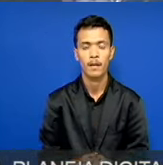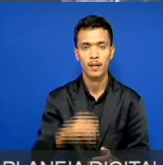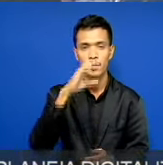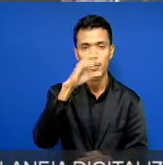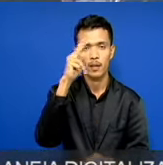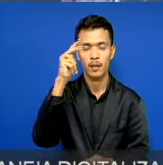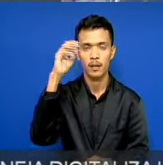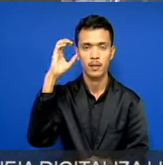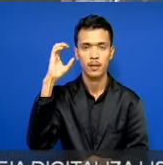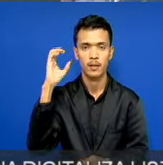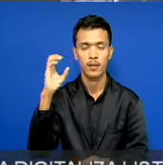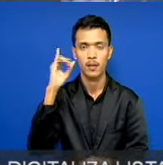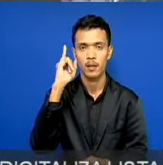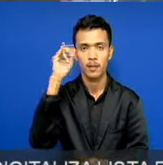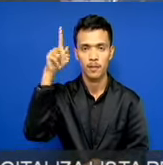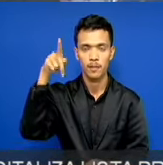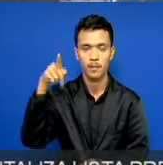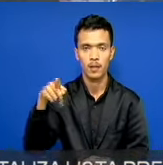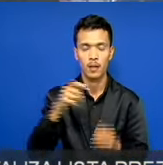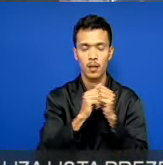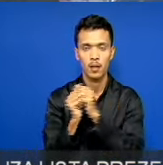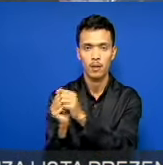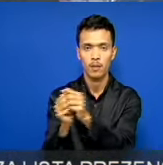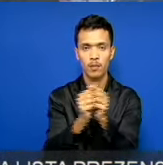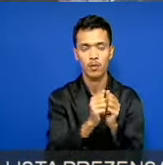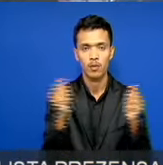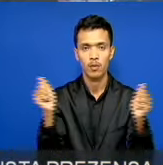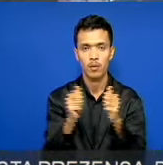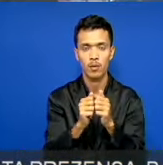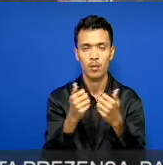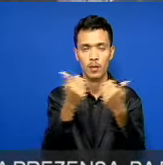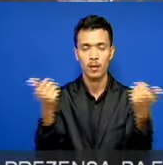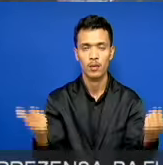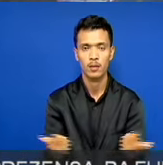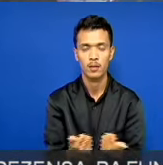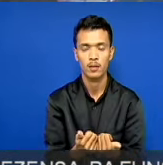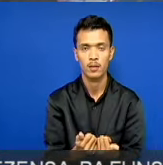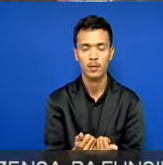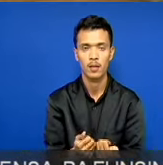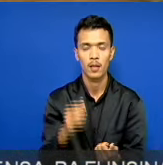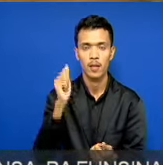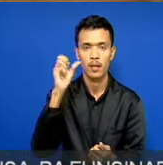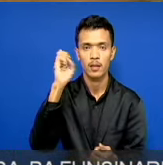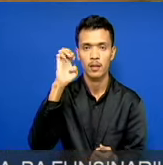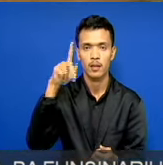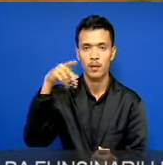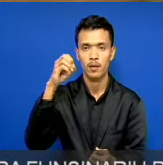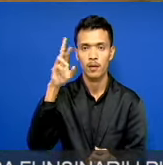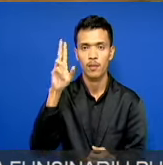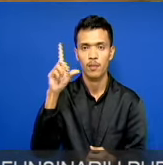Centro Nacional chega, Instituto Público Ramuto com Associação Ex-Prisioneiro Político ACEPOL